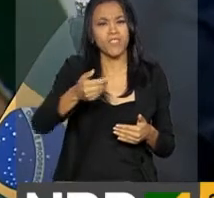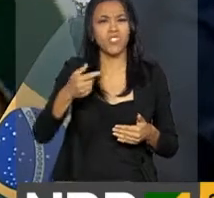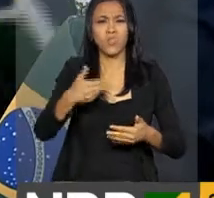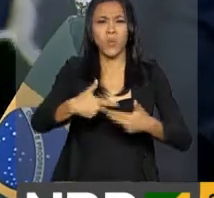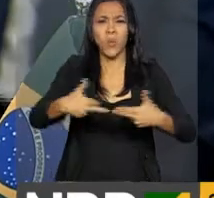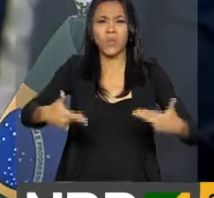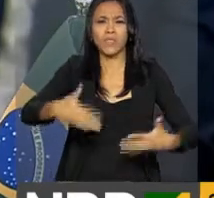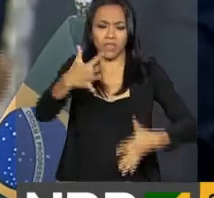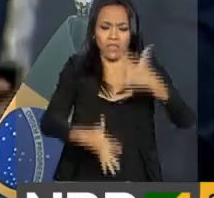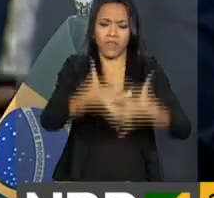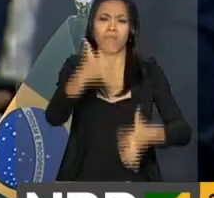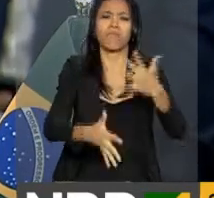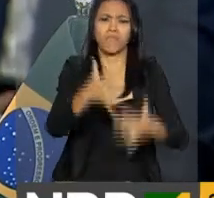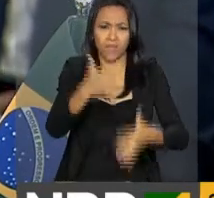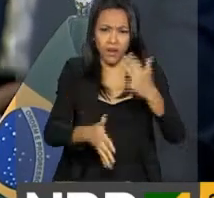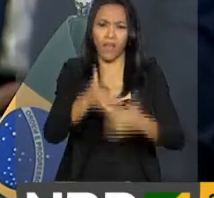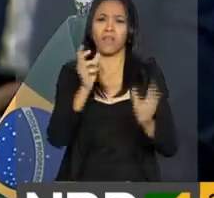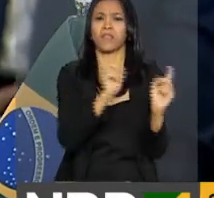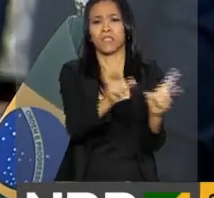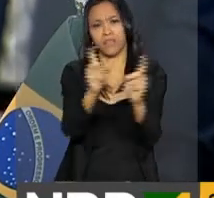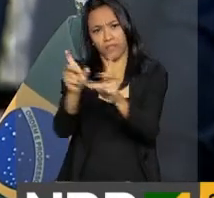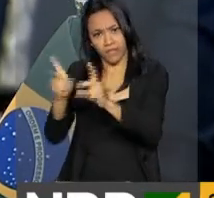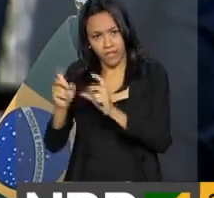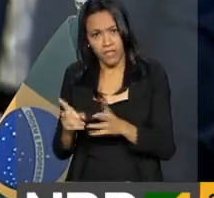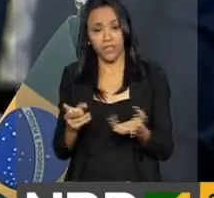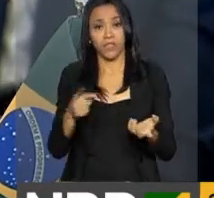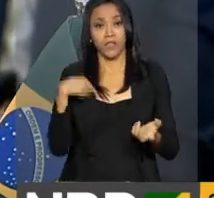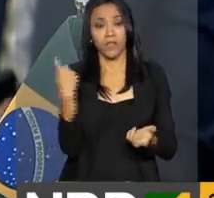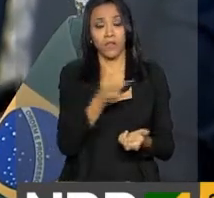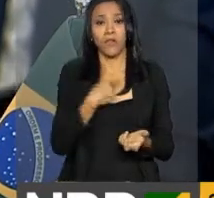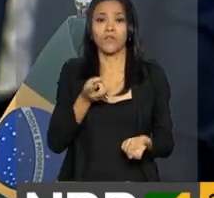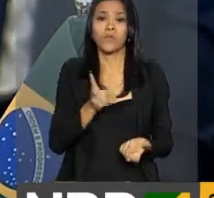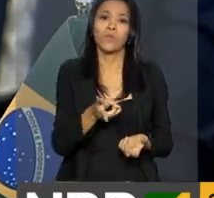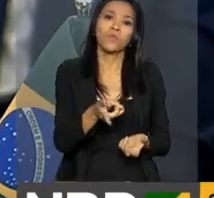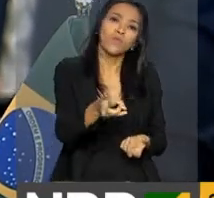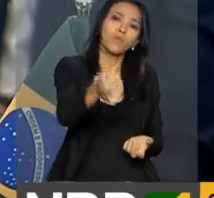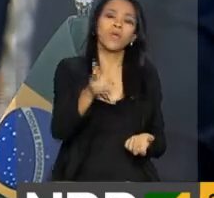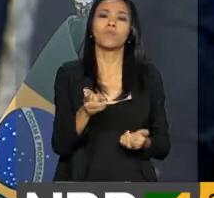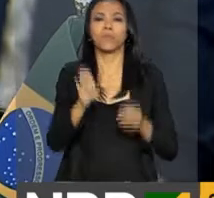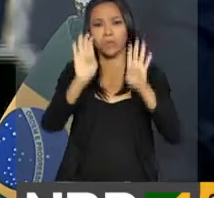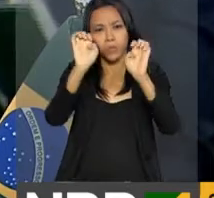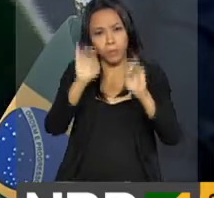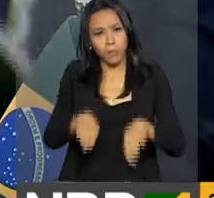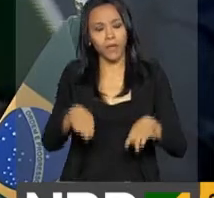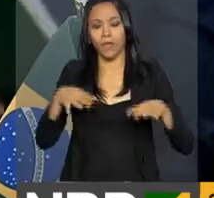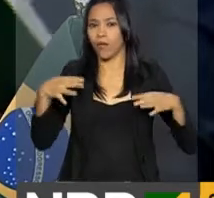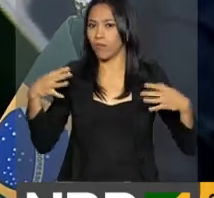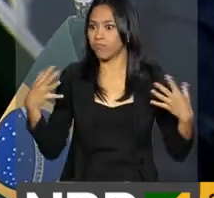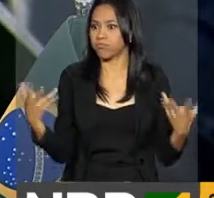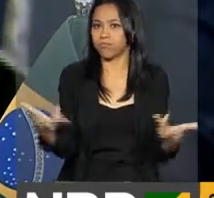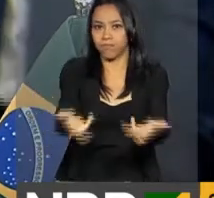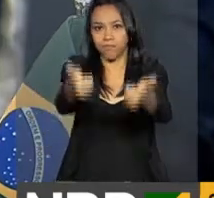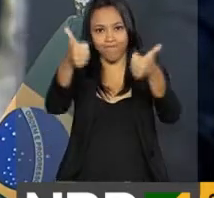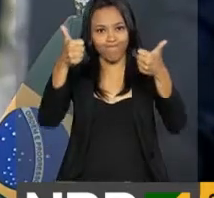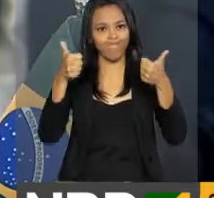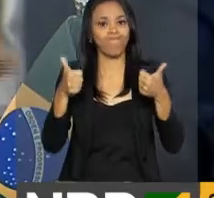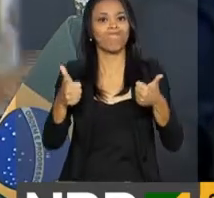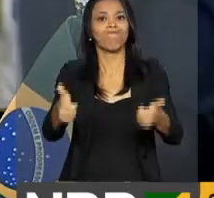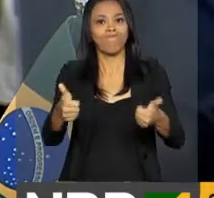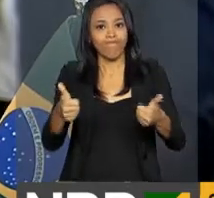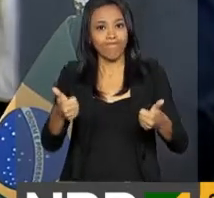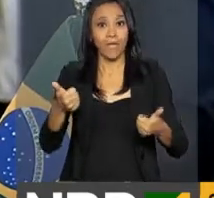comércio. Demos continuidade ao exercício muito bem e extraordinariamente conduzido